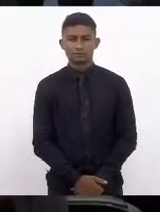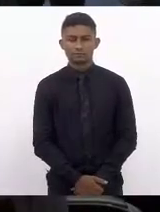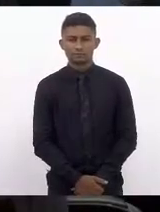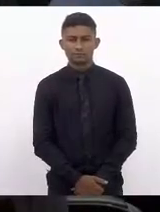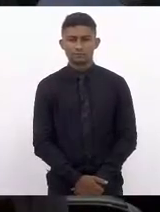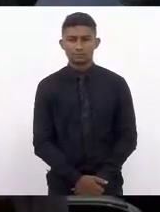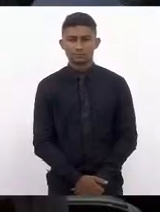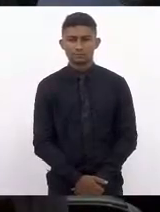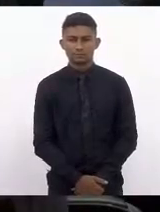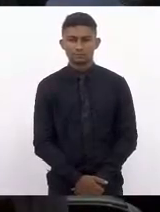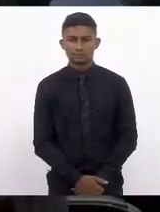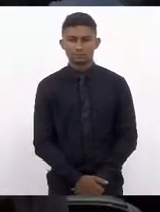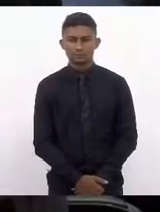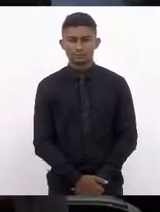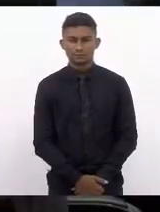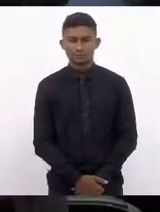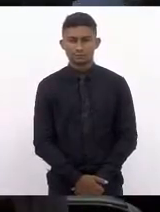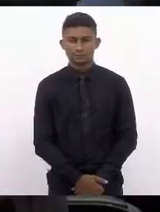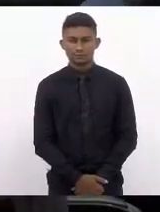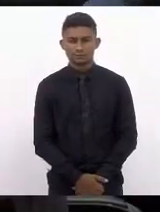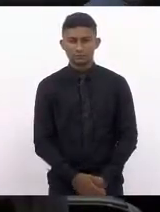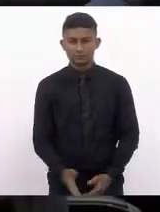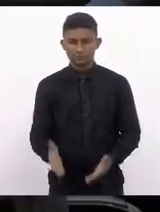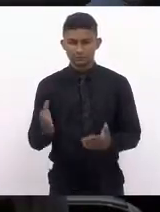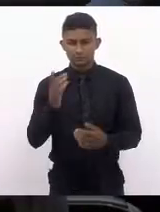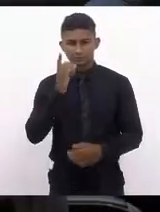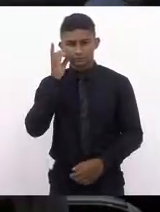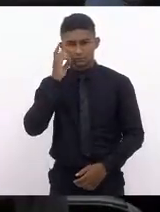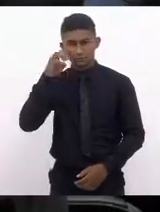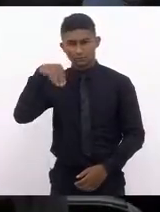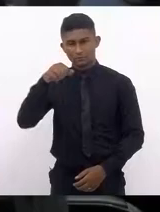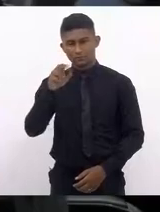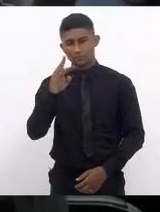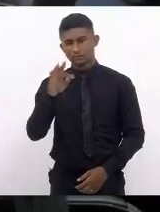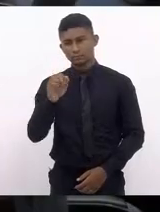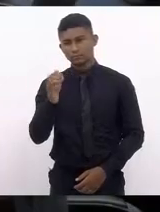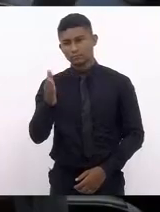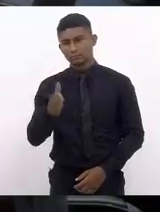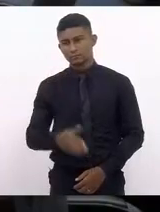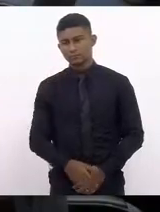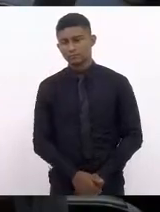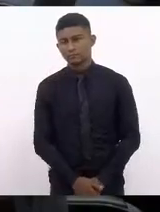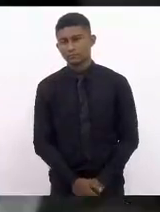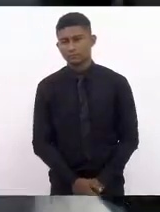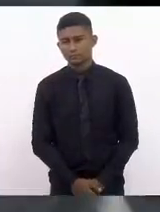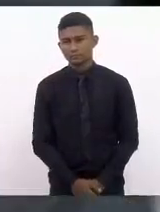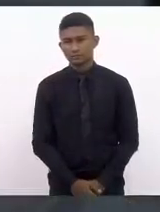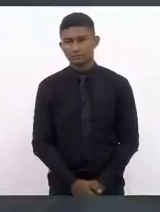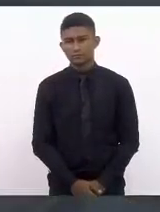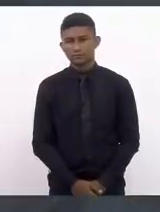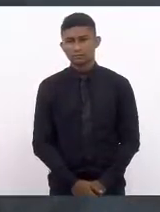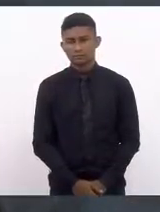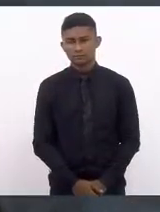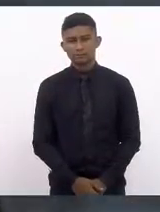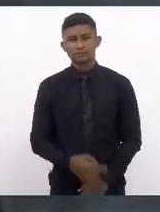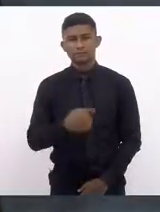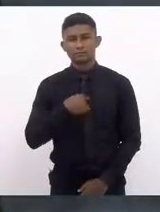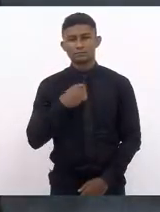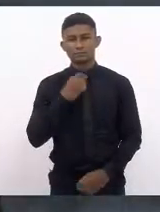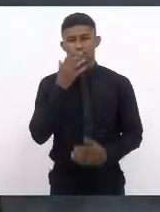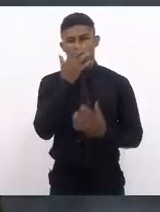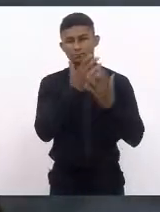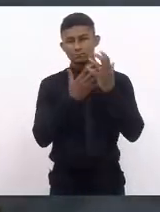policial resultado da marca por favor manda Rosa e eu tô na verdade